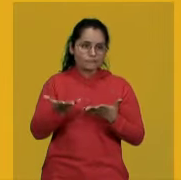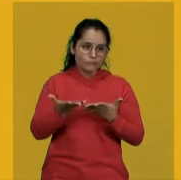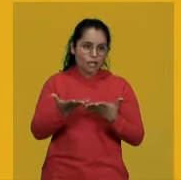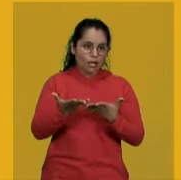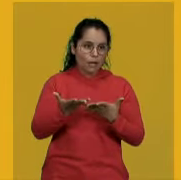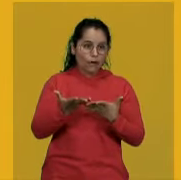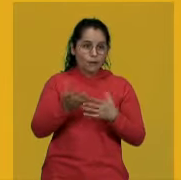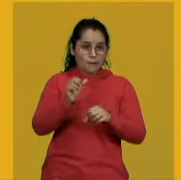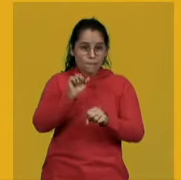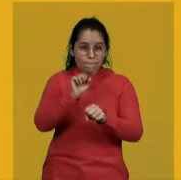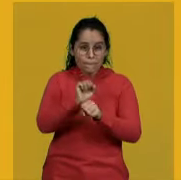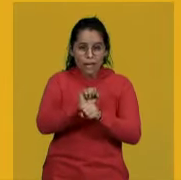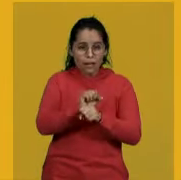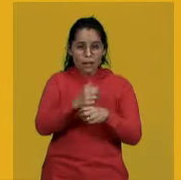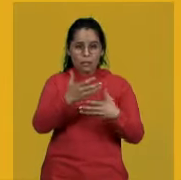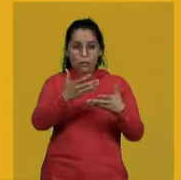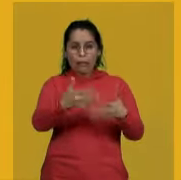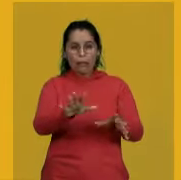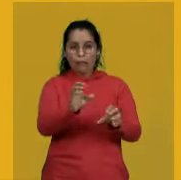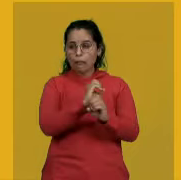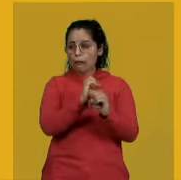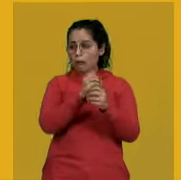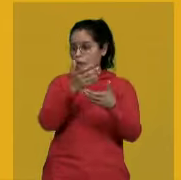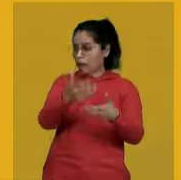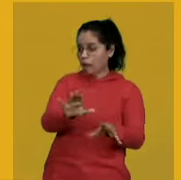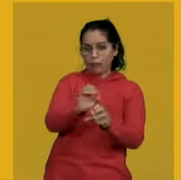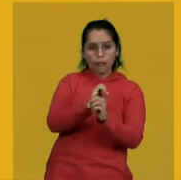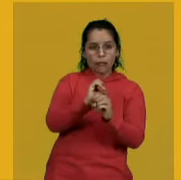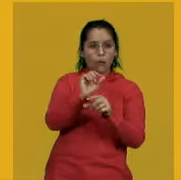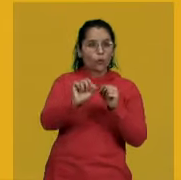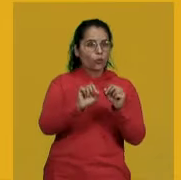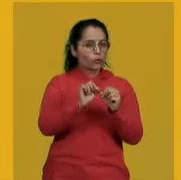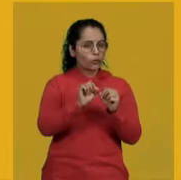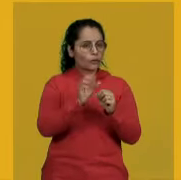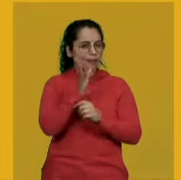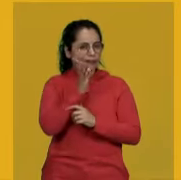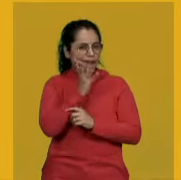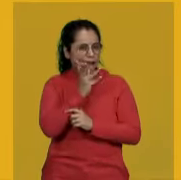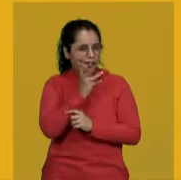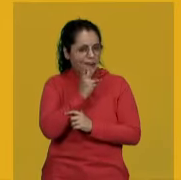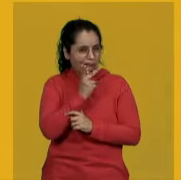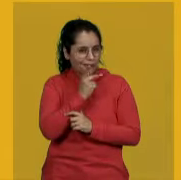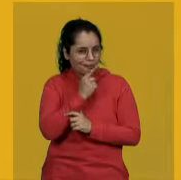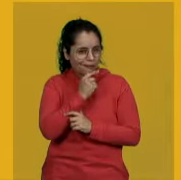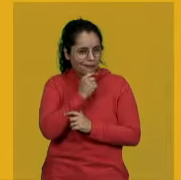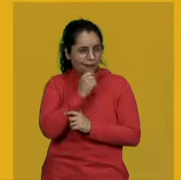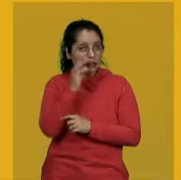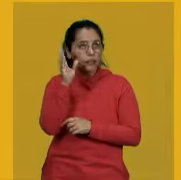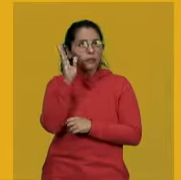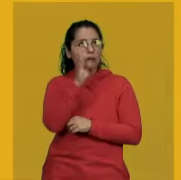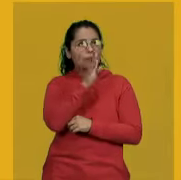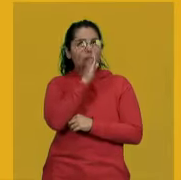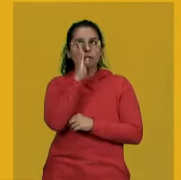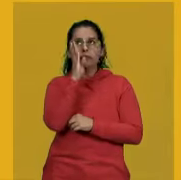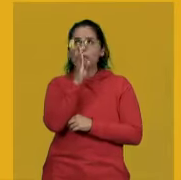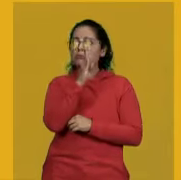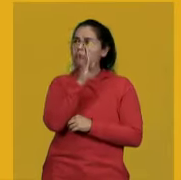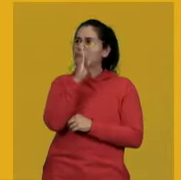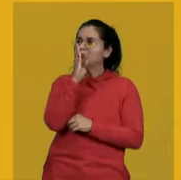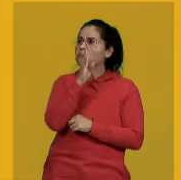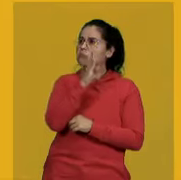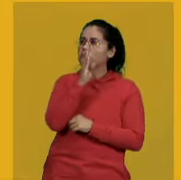dar uma freada aí na sinapse, deixando mais devagar, desligado e alheio,